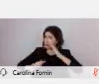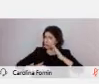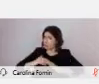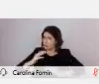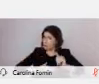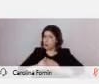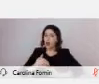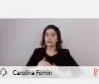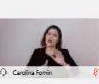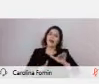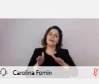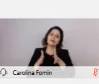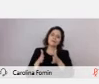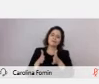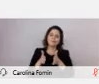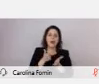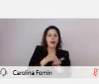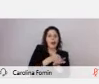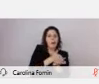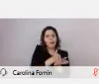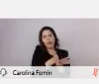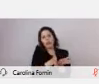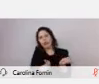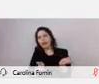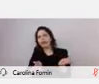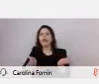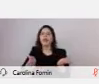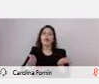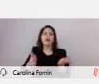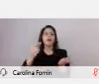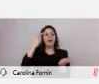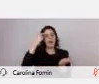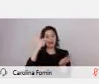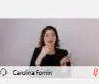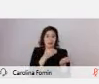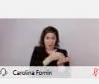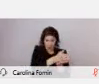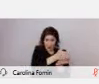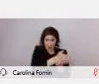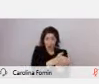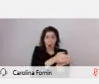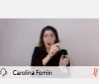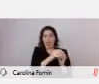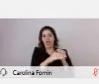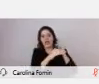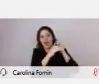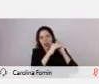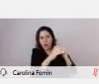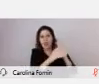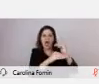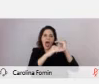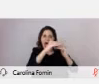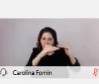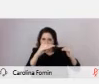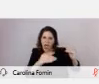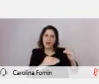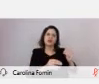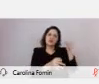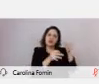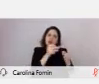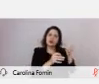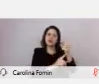desviar do propósito de garantir equidade, de garantir justiça social, de garantir a redução